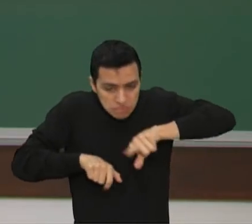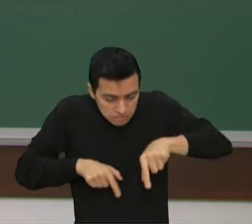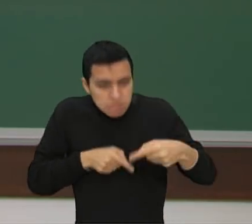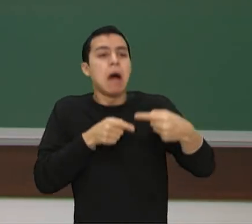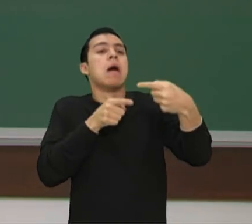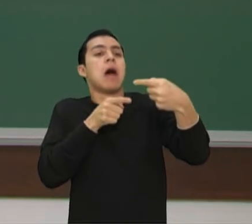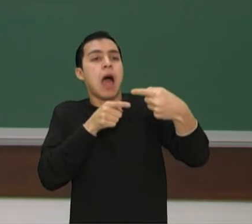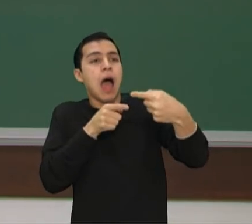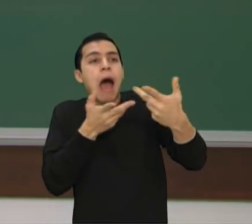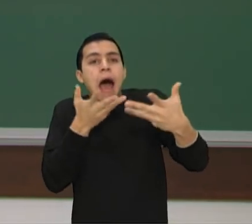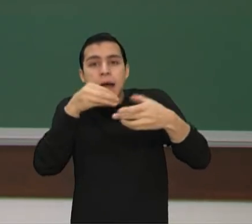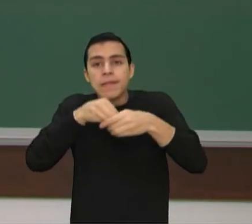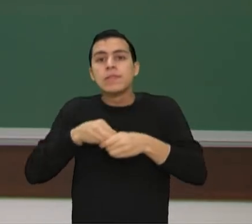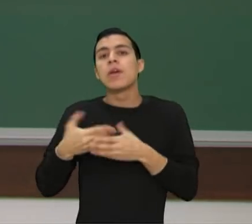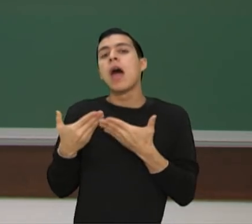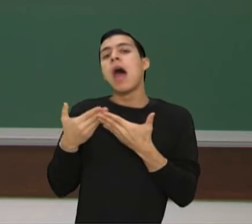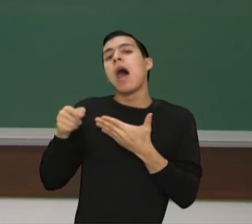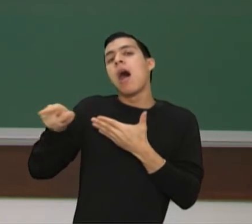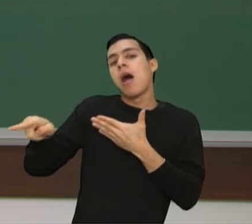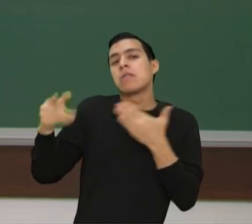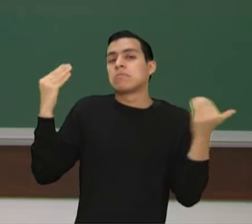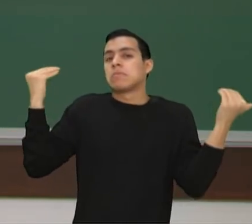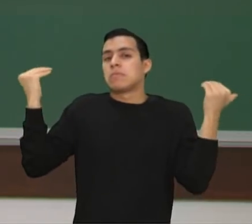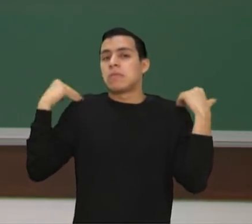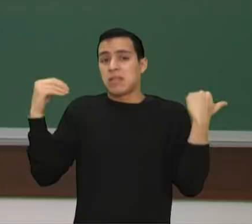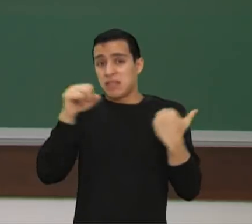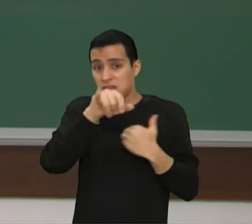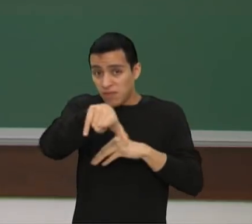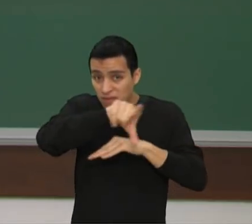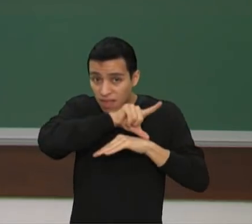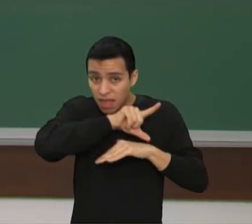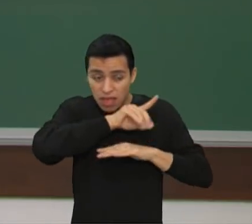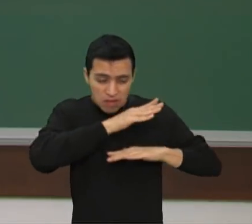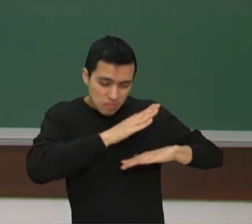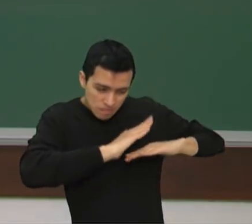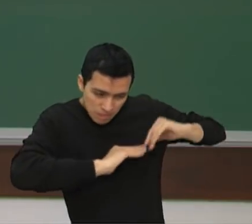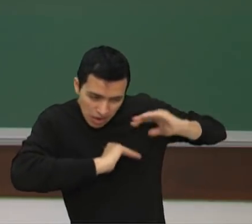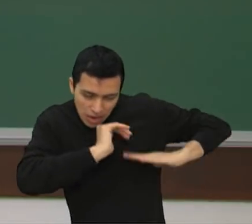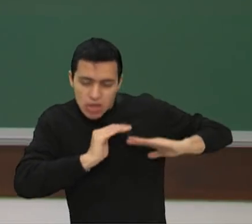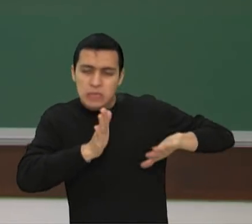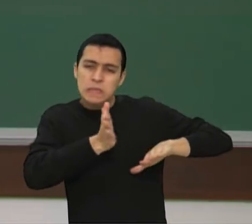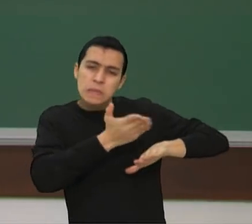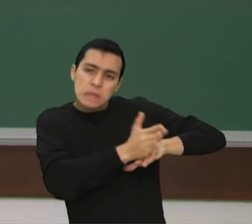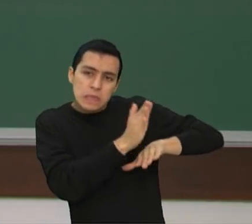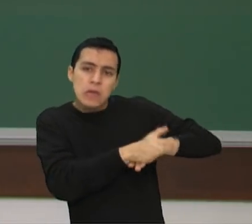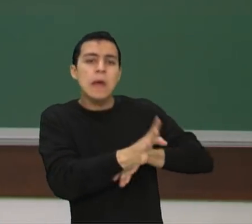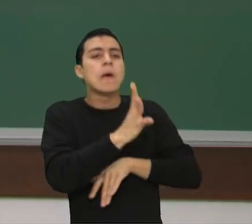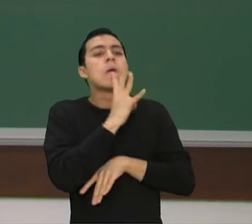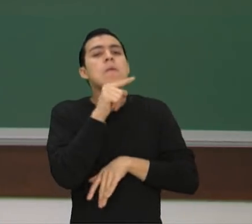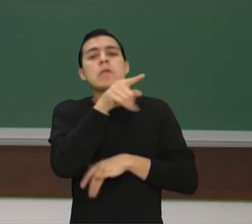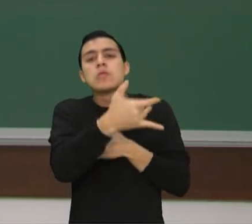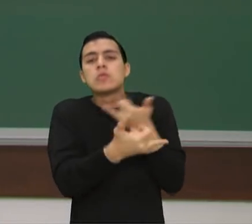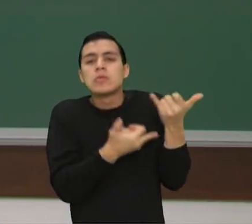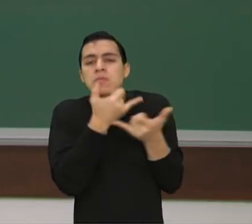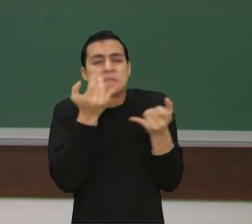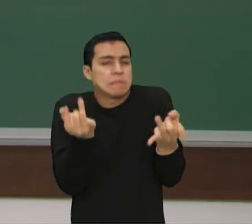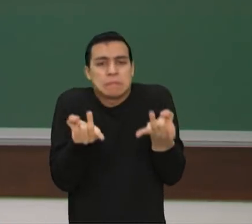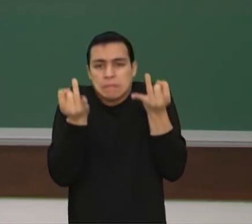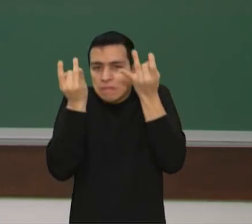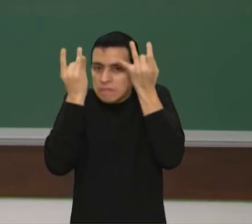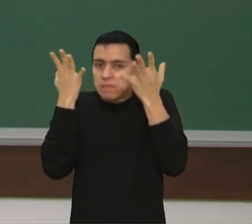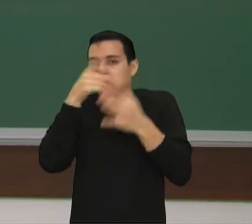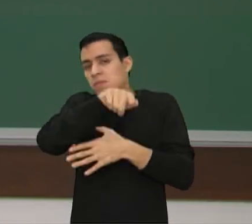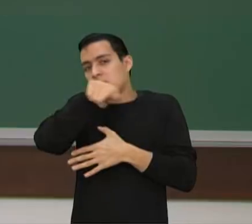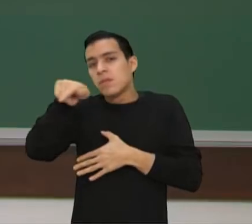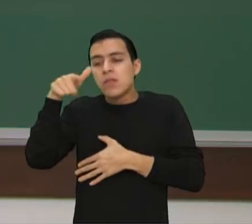aquela prática nas aulas de educação física. Então, se você já passou por aquela prática, já ouviu, já conheceu aquele jogo, vai ficar muito mais fácil para